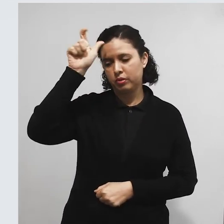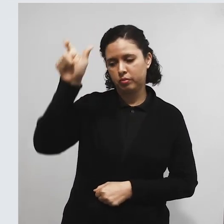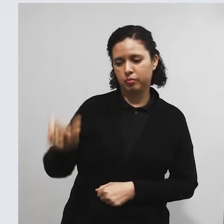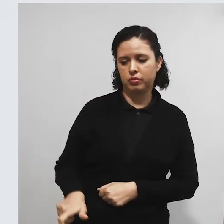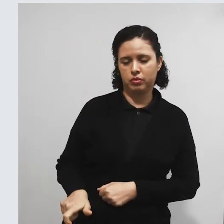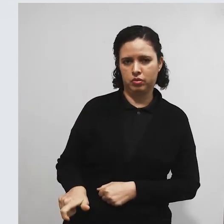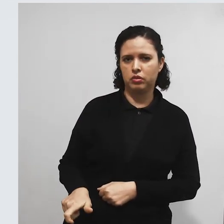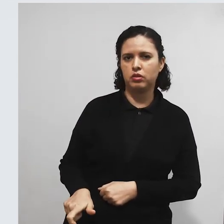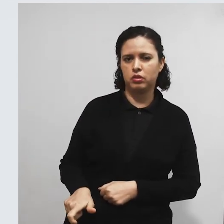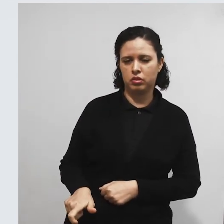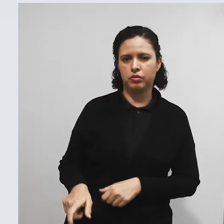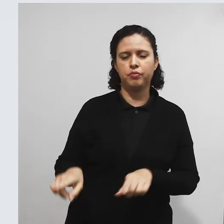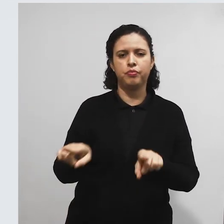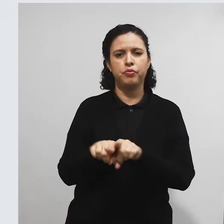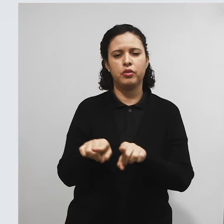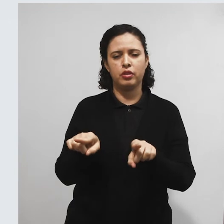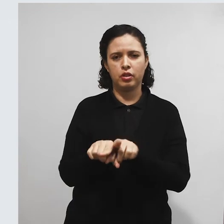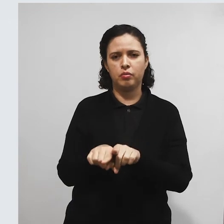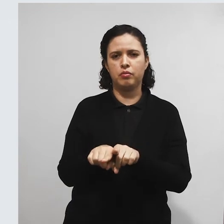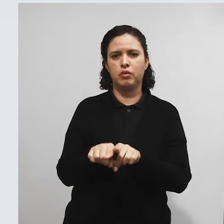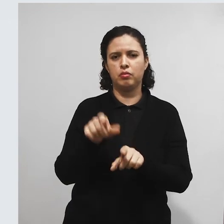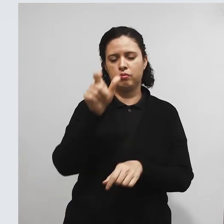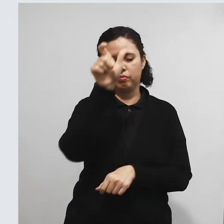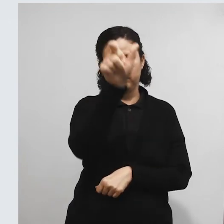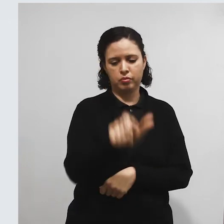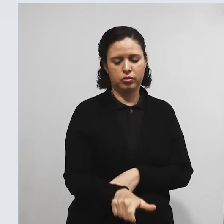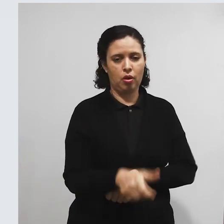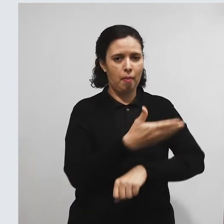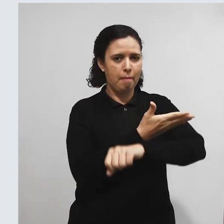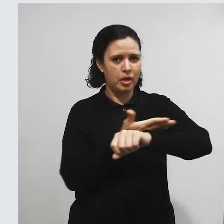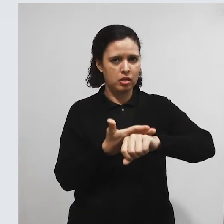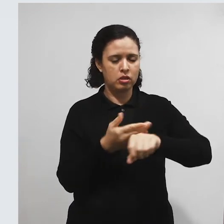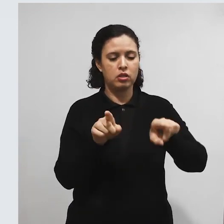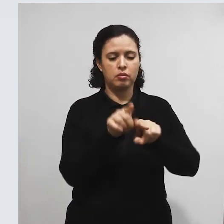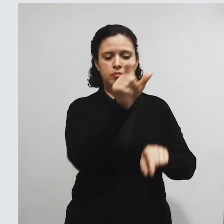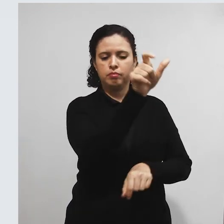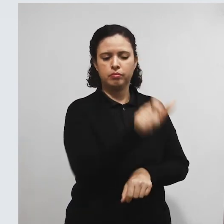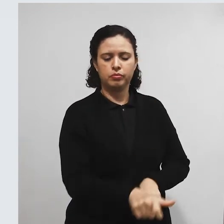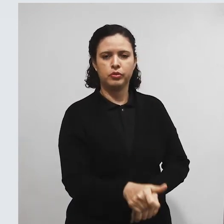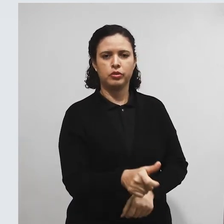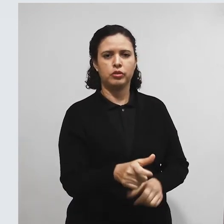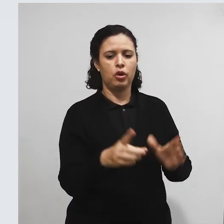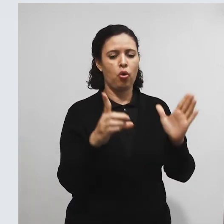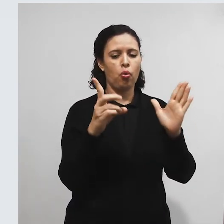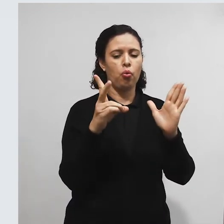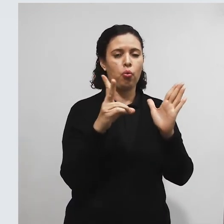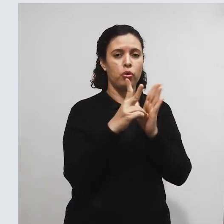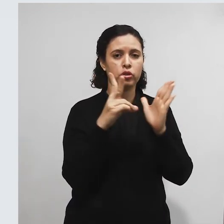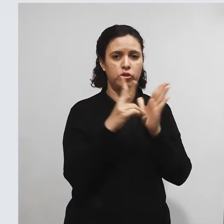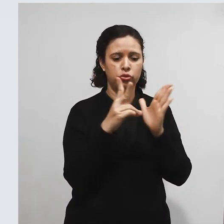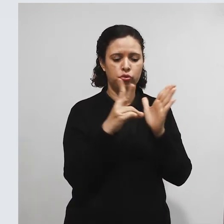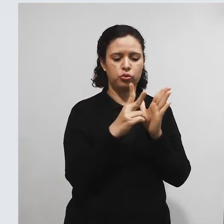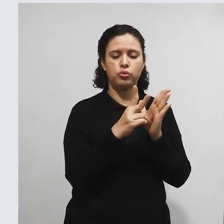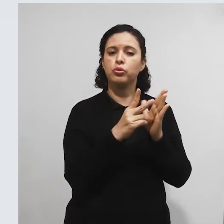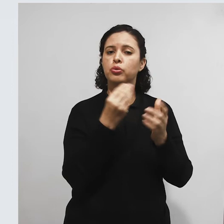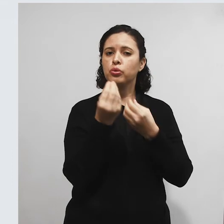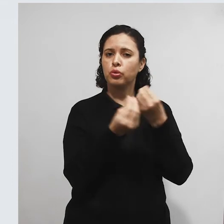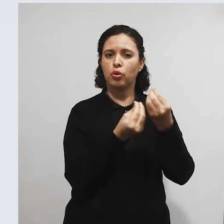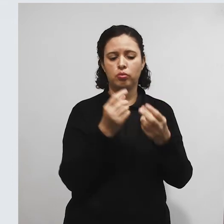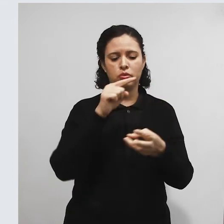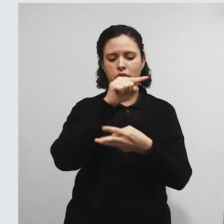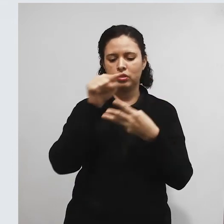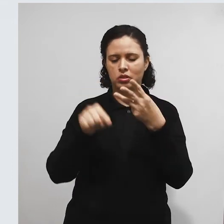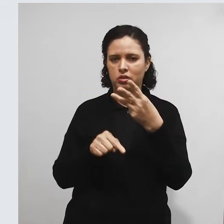relação, né, a matriz, né, do branco e o índio. Como é que esses três grupos humanos formaram